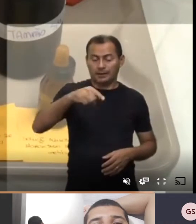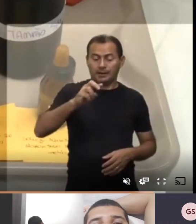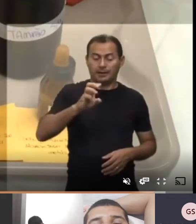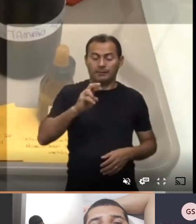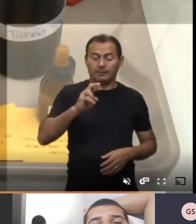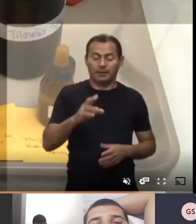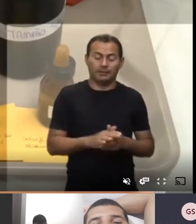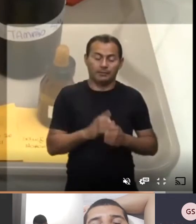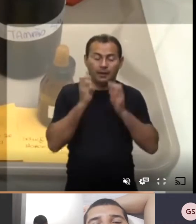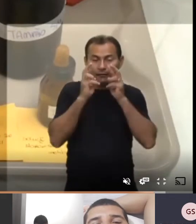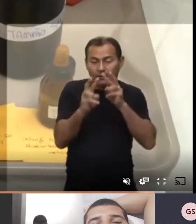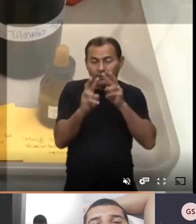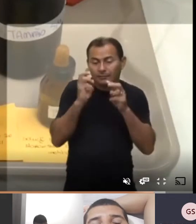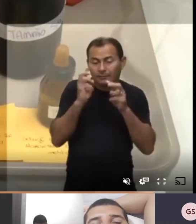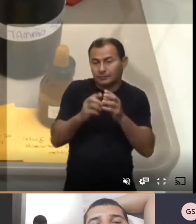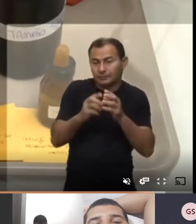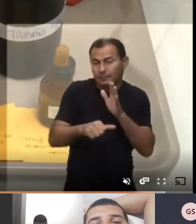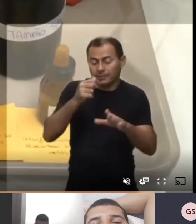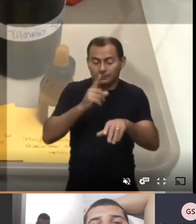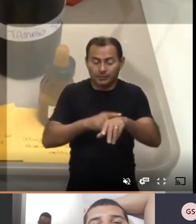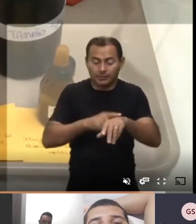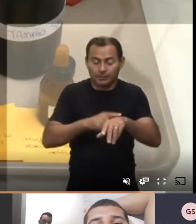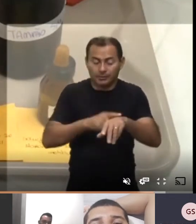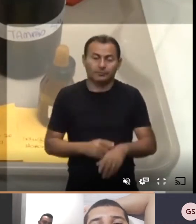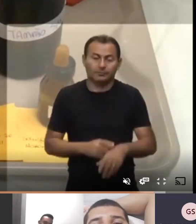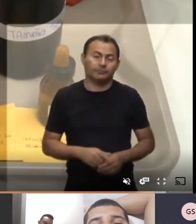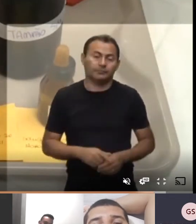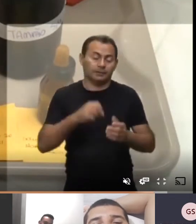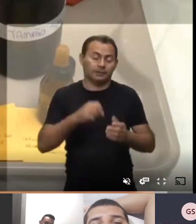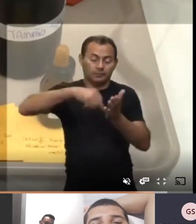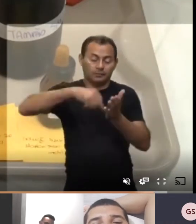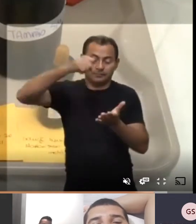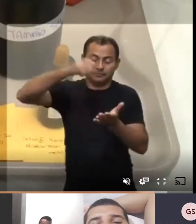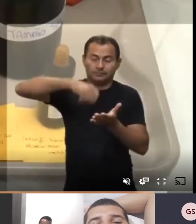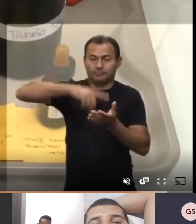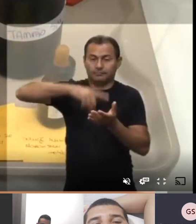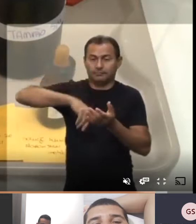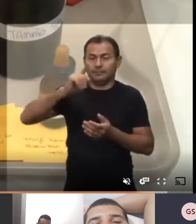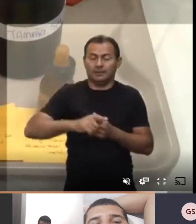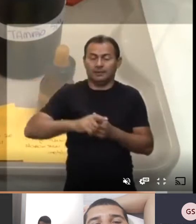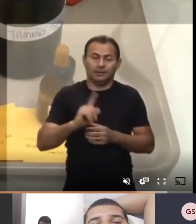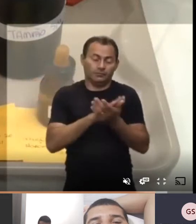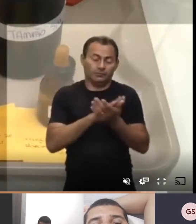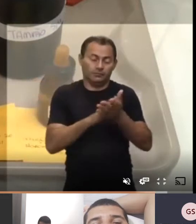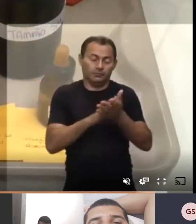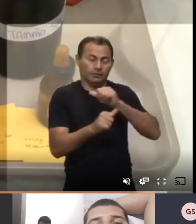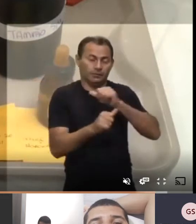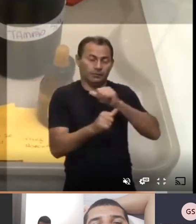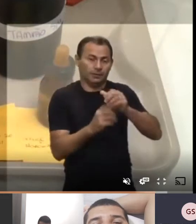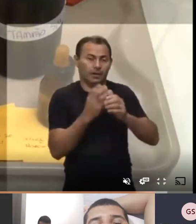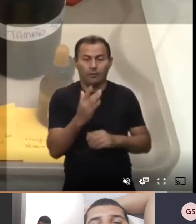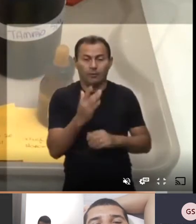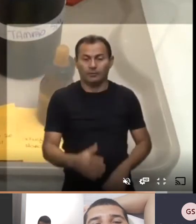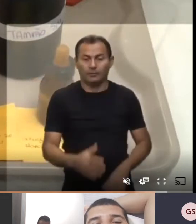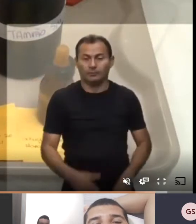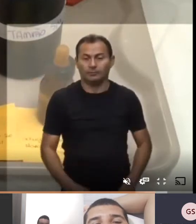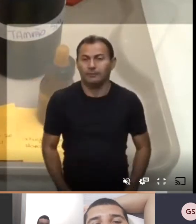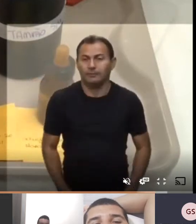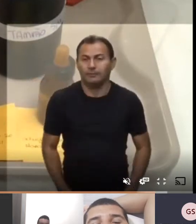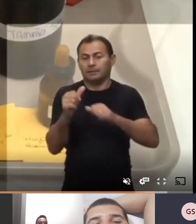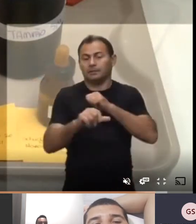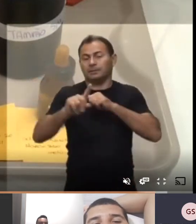E também tá acontecendo o que aconteceu no Becker A, né? Vai mudando um pouco de cor, às vezes